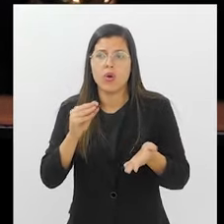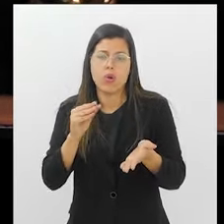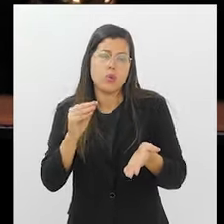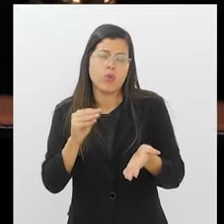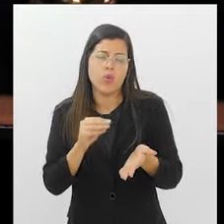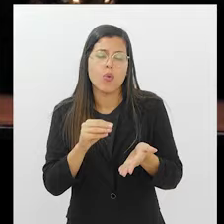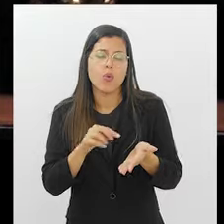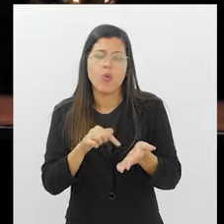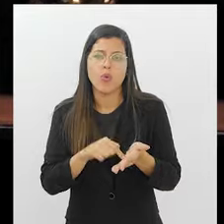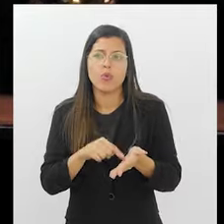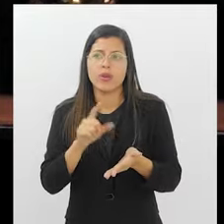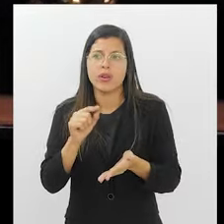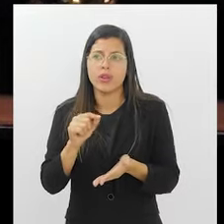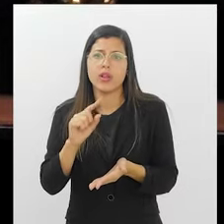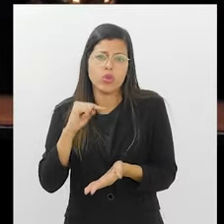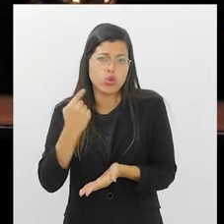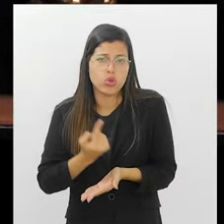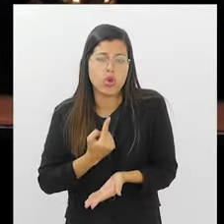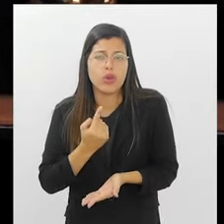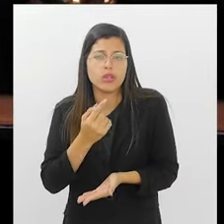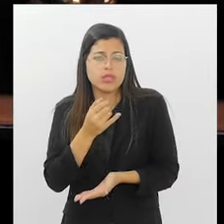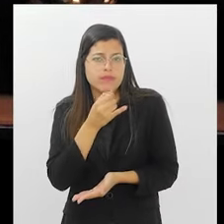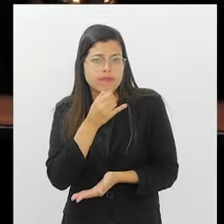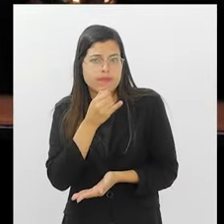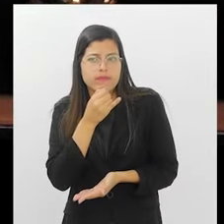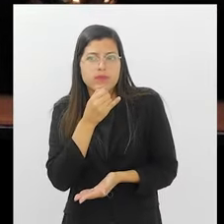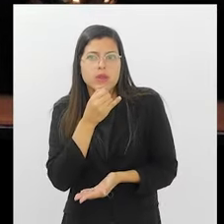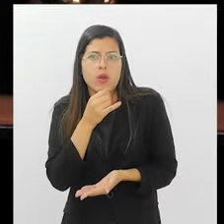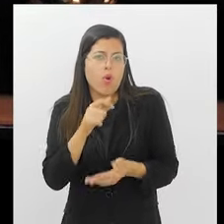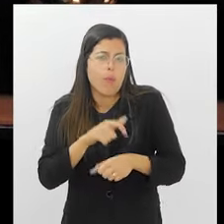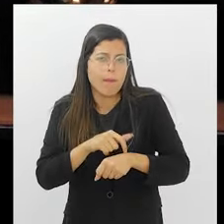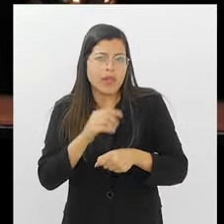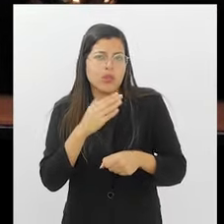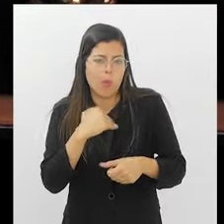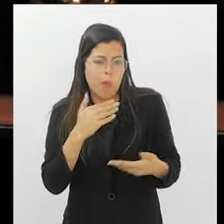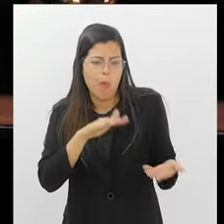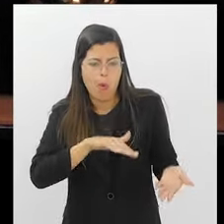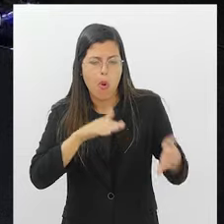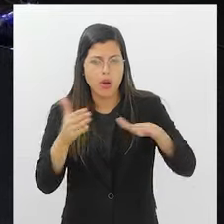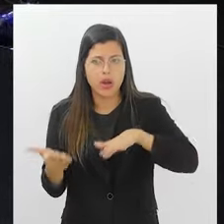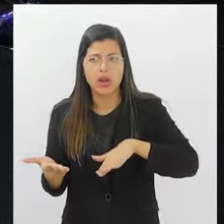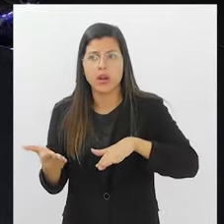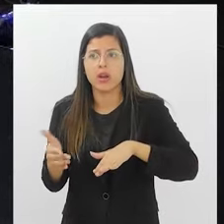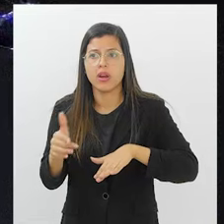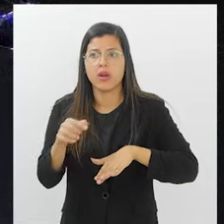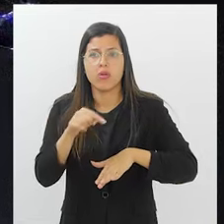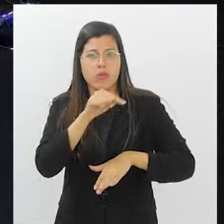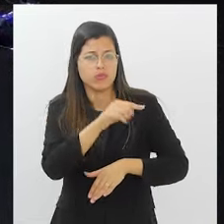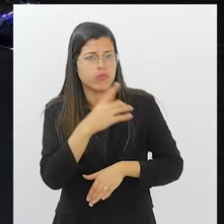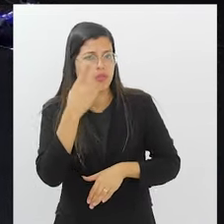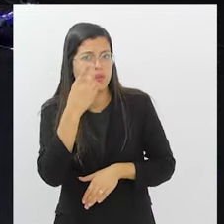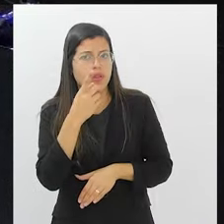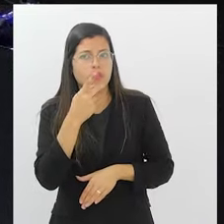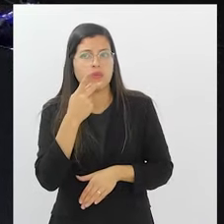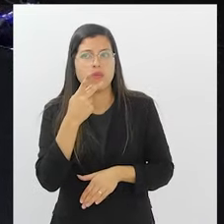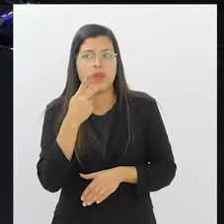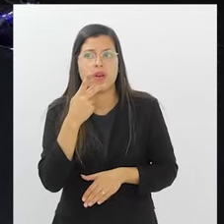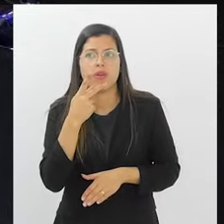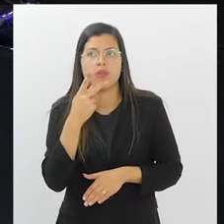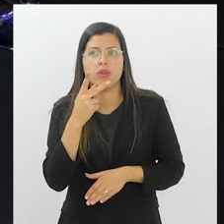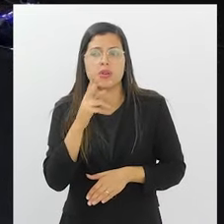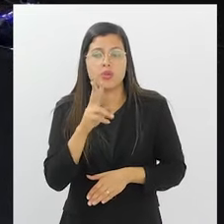né? Nós, infelizmente, em algum momento, iremos nos ausentar. Então, quando o senhor fala sobre